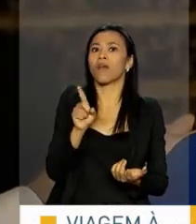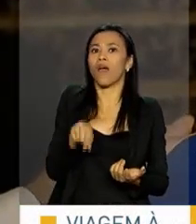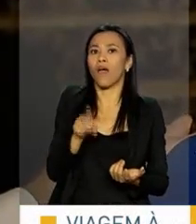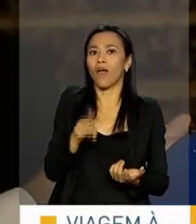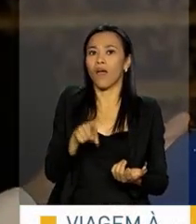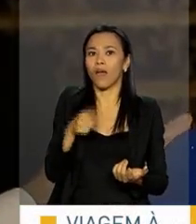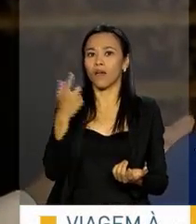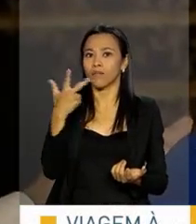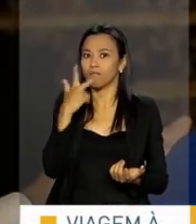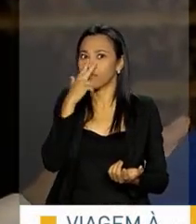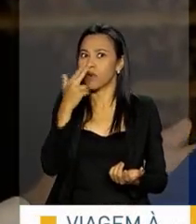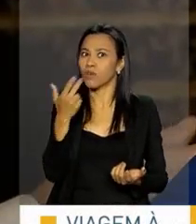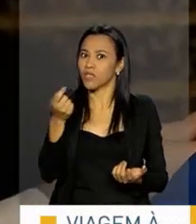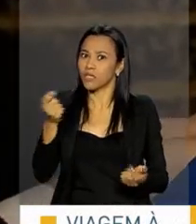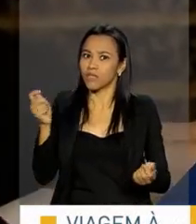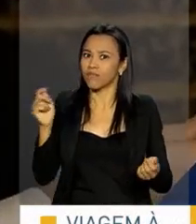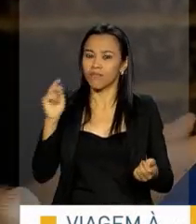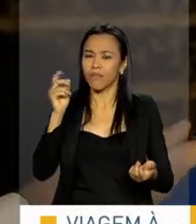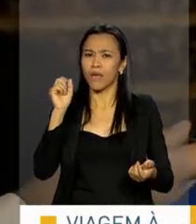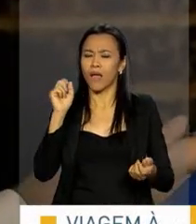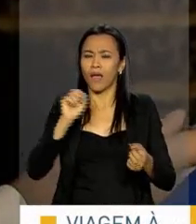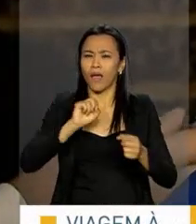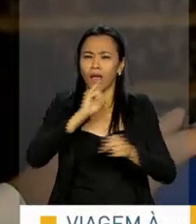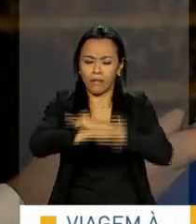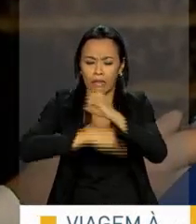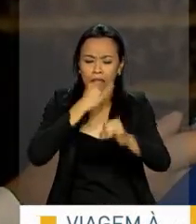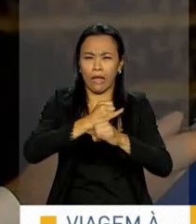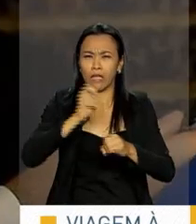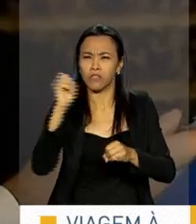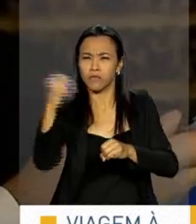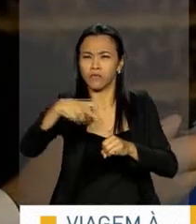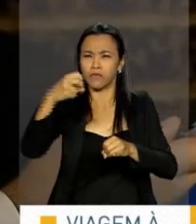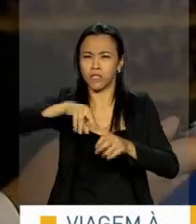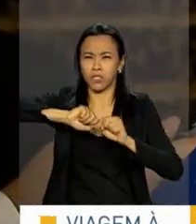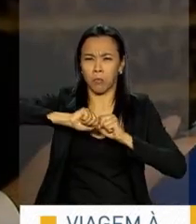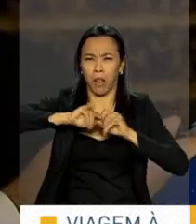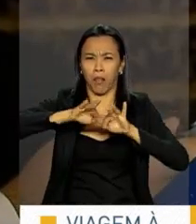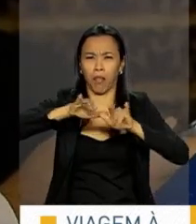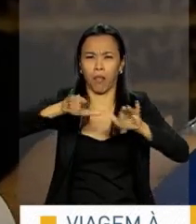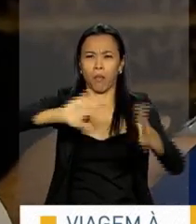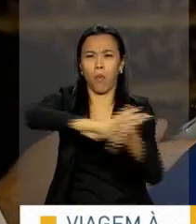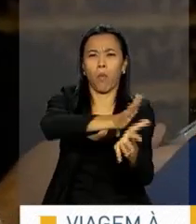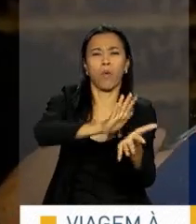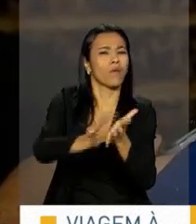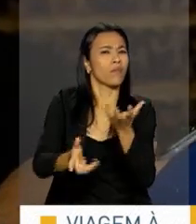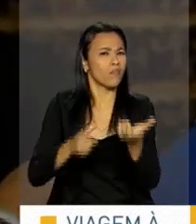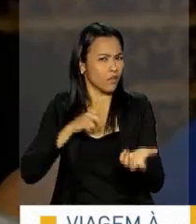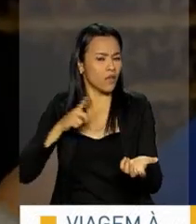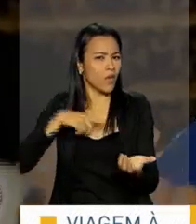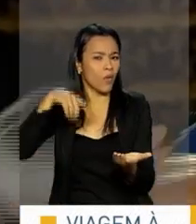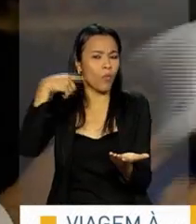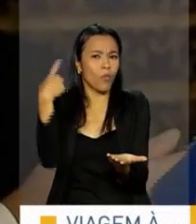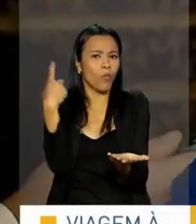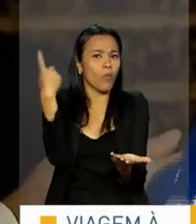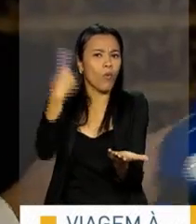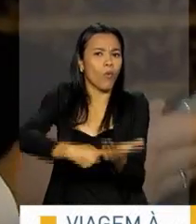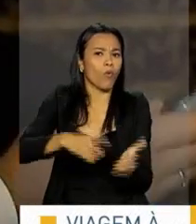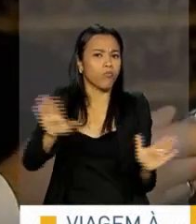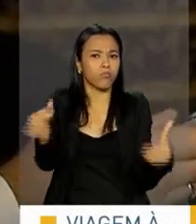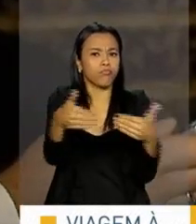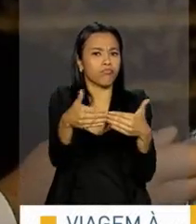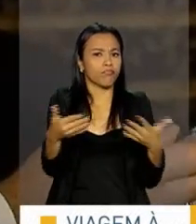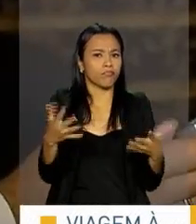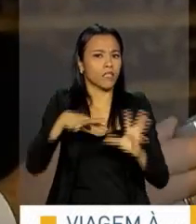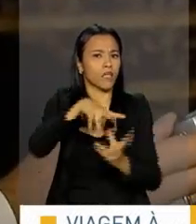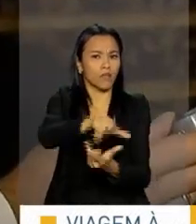a ataques cibernéticos. E nessa área, existe algum programa de cooperação internacional?